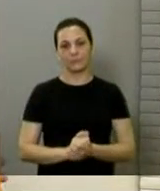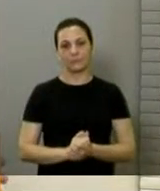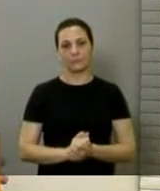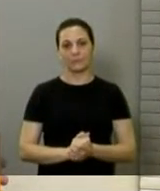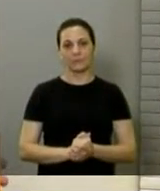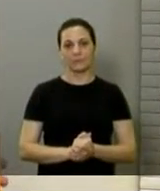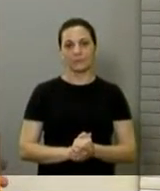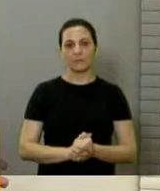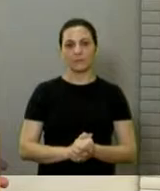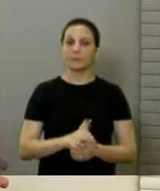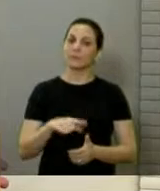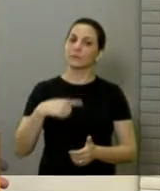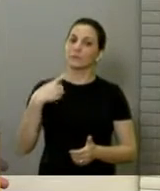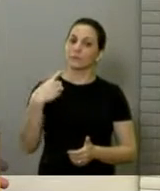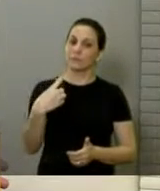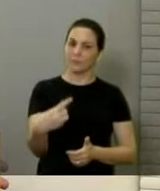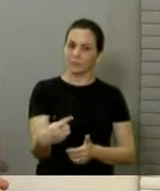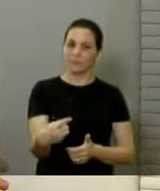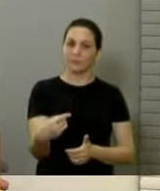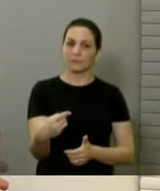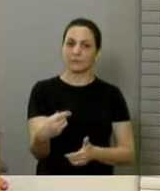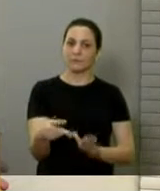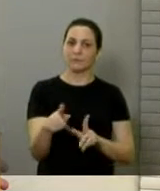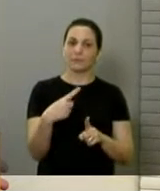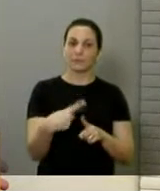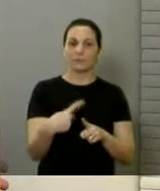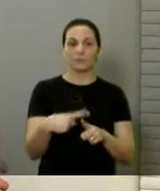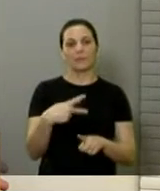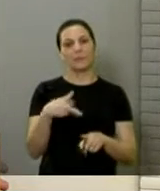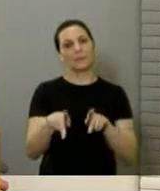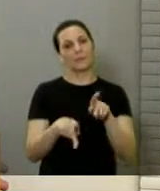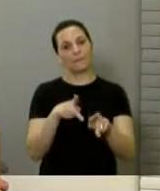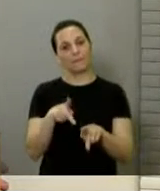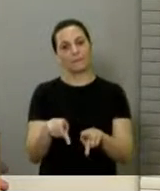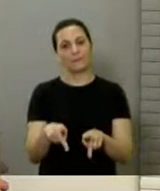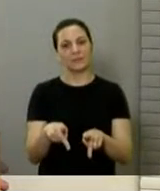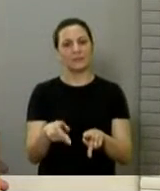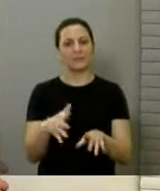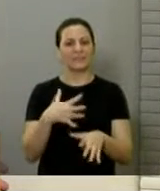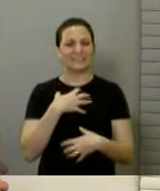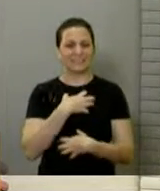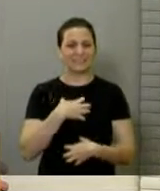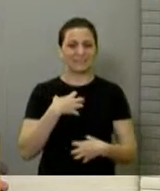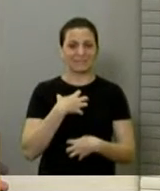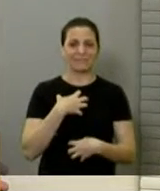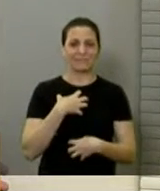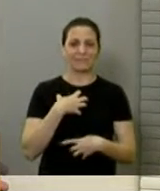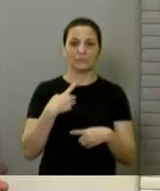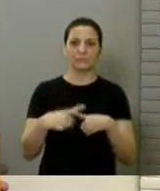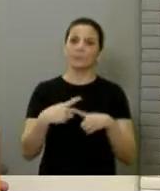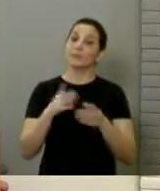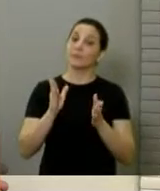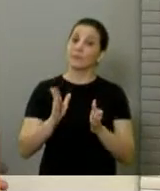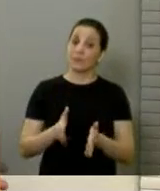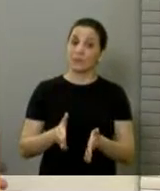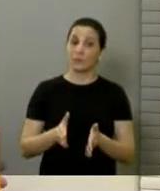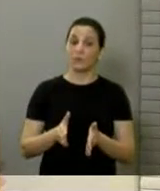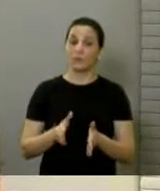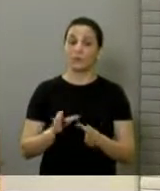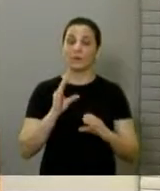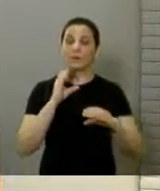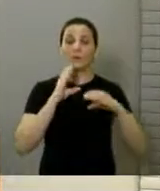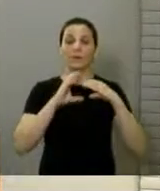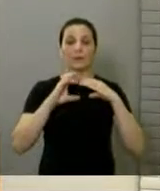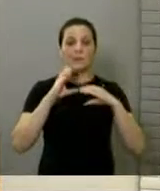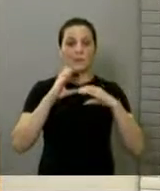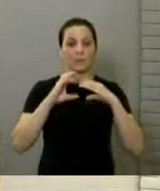Aí depois a gente vê por que que a população está insatisfeita. Porque hoje, com a